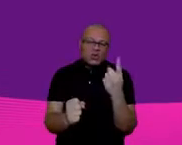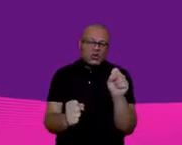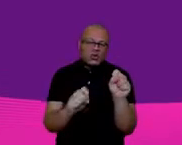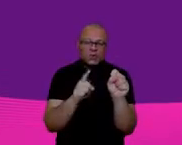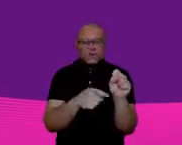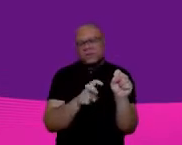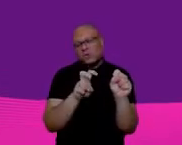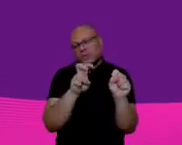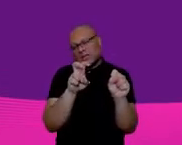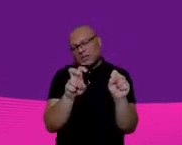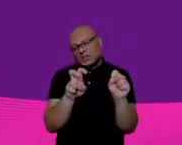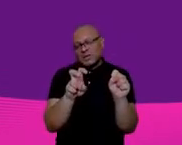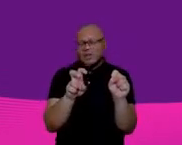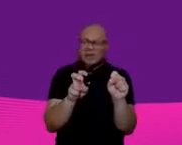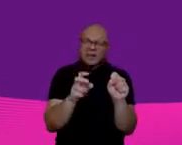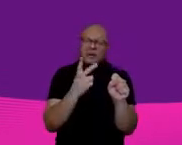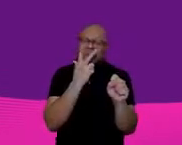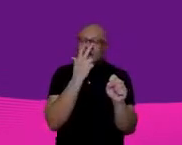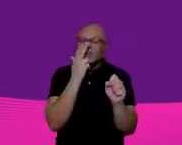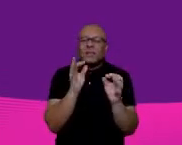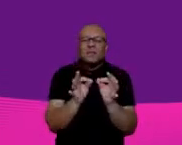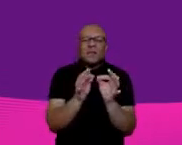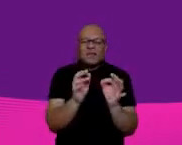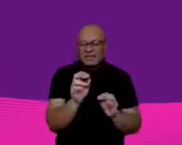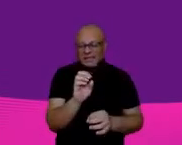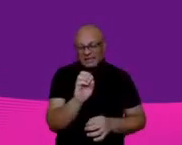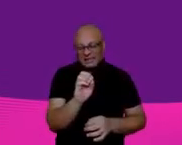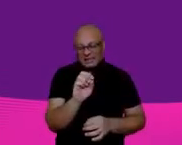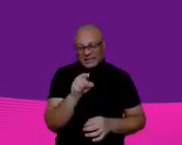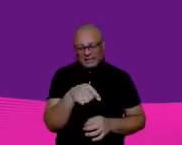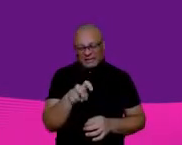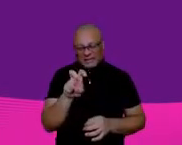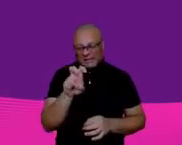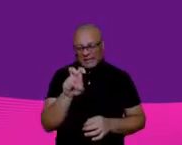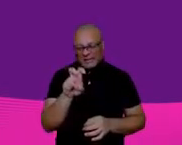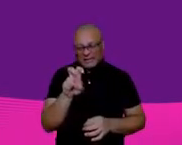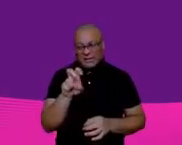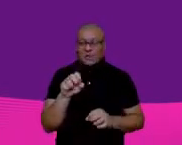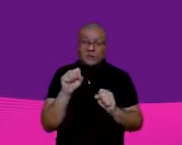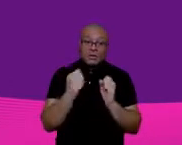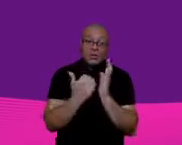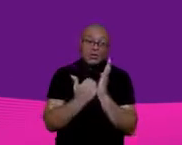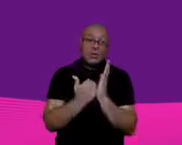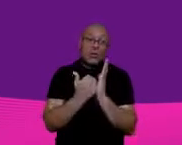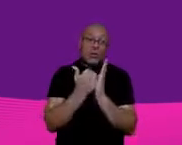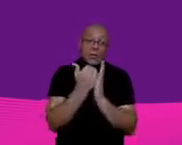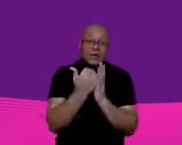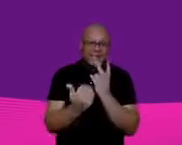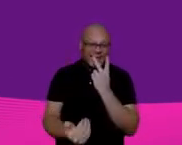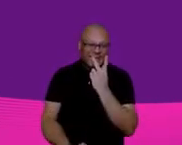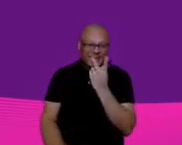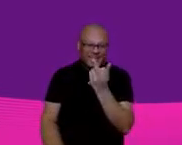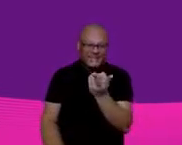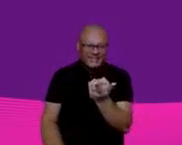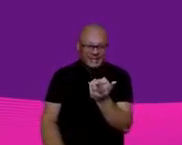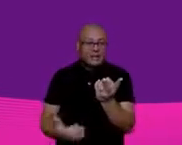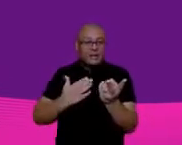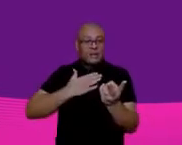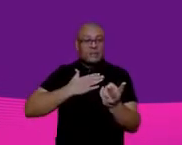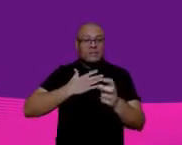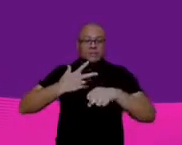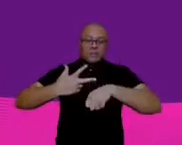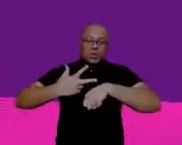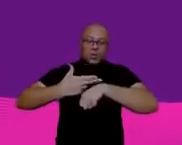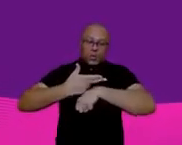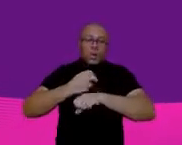meio ridículo falar de meio milímetro, mas eu posso subir. Vejam a minha incisão. Eu posso